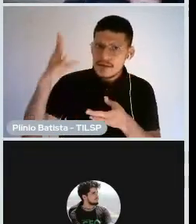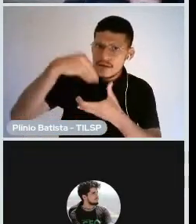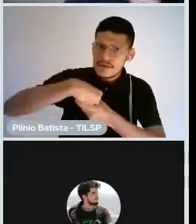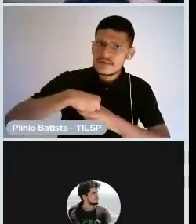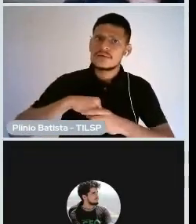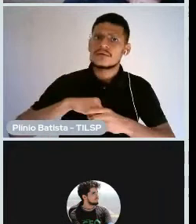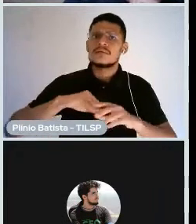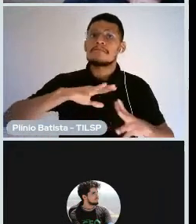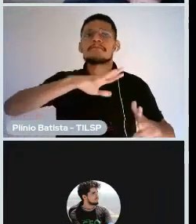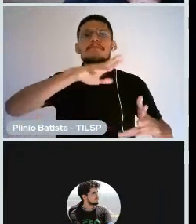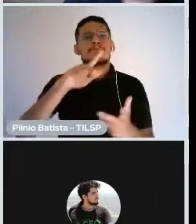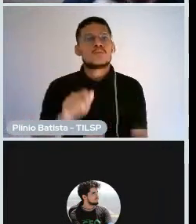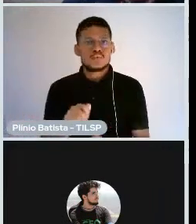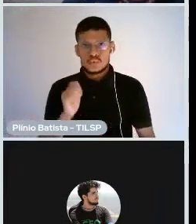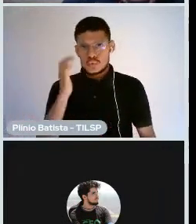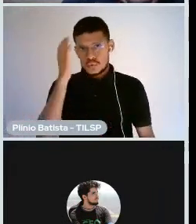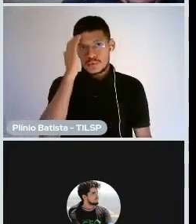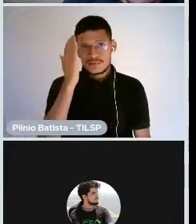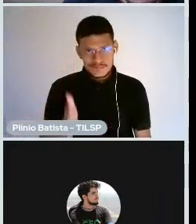E aí,